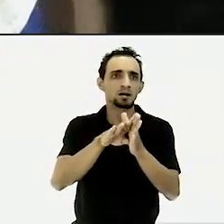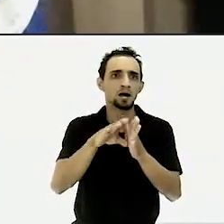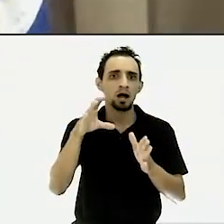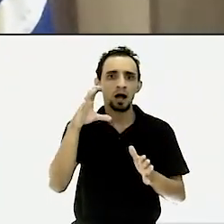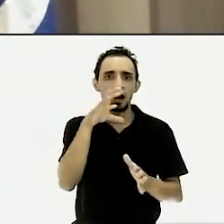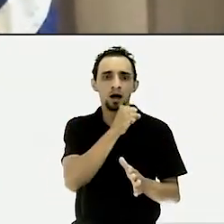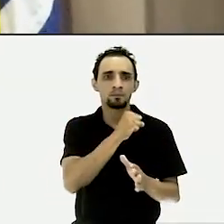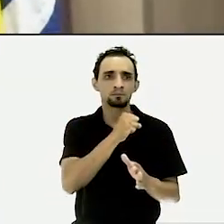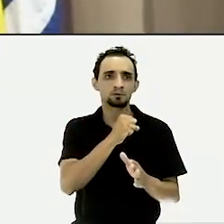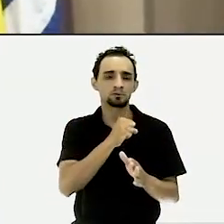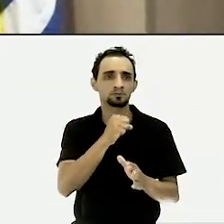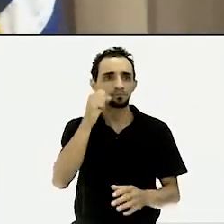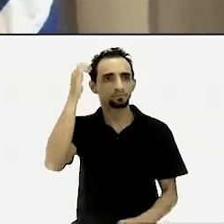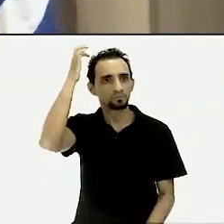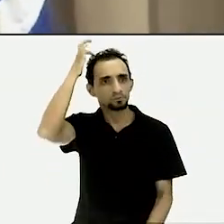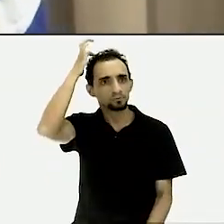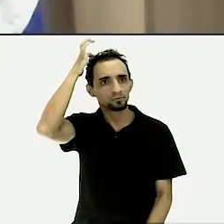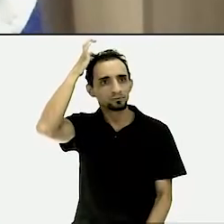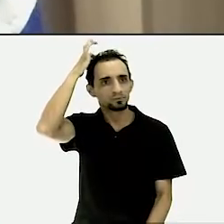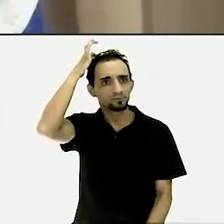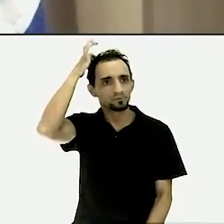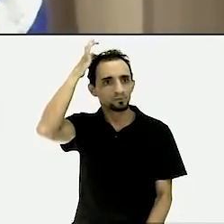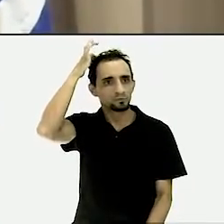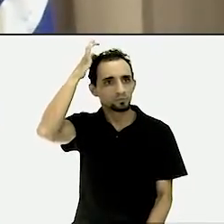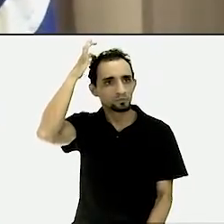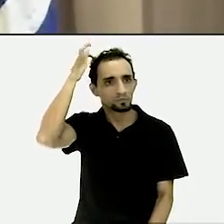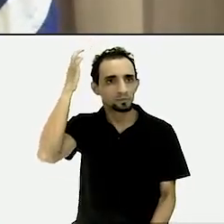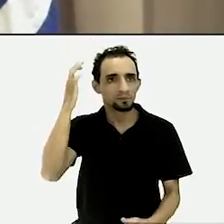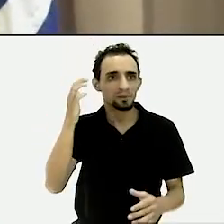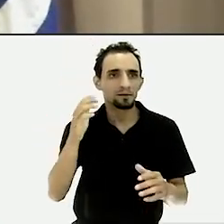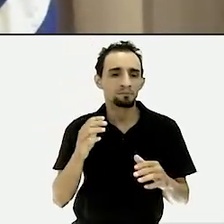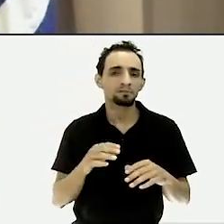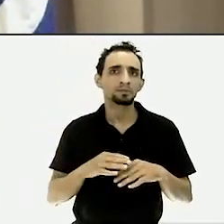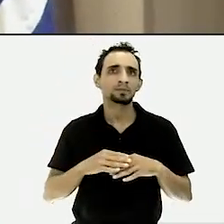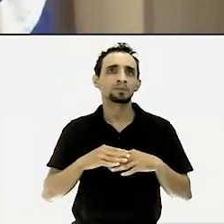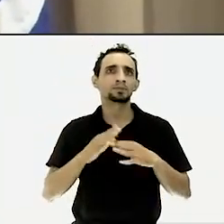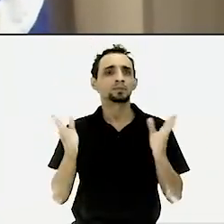Da educação bem cuidada, mas a questão da saúde é uma coisa